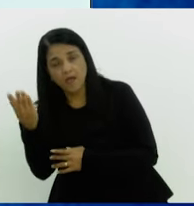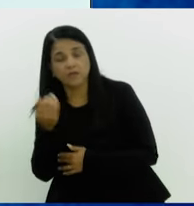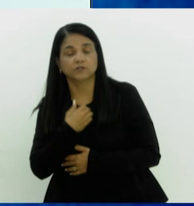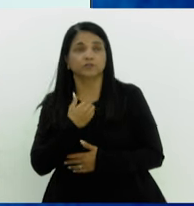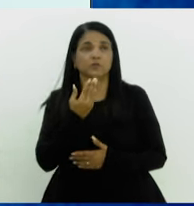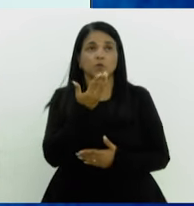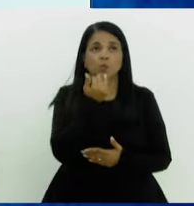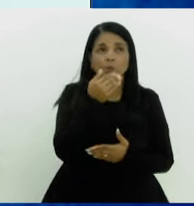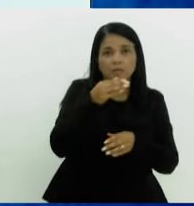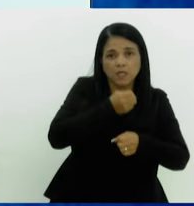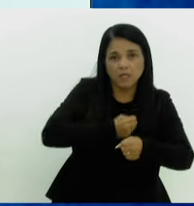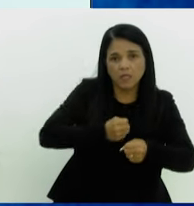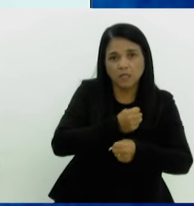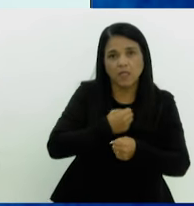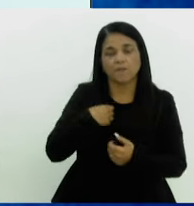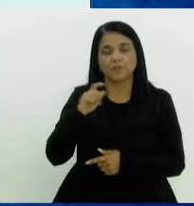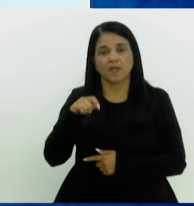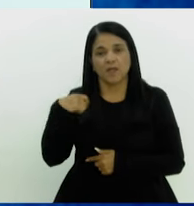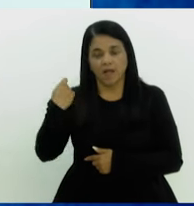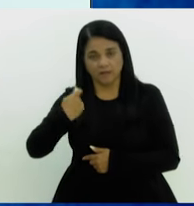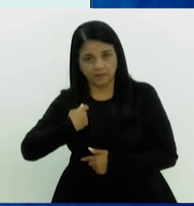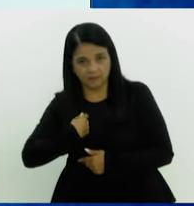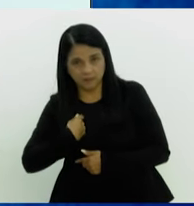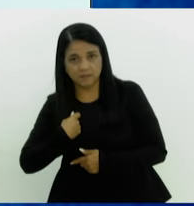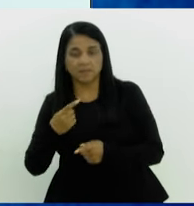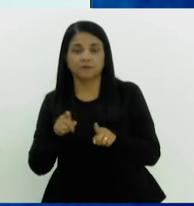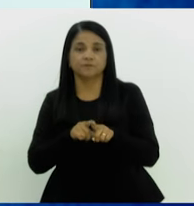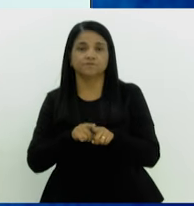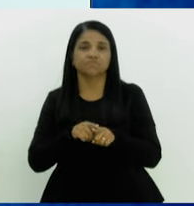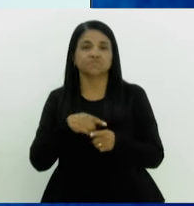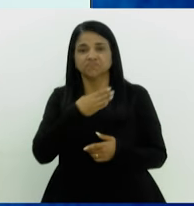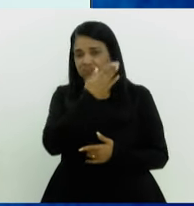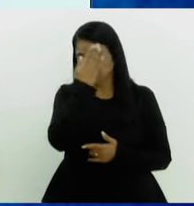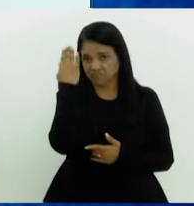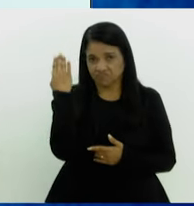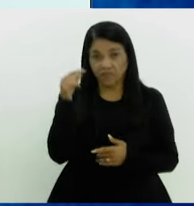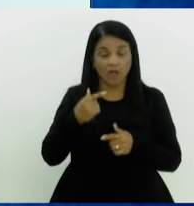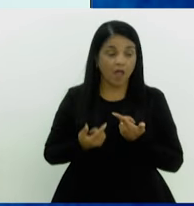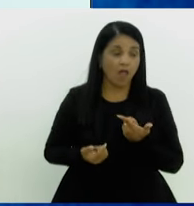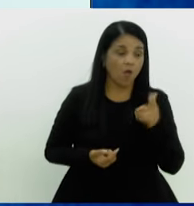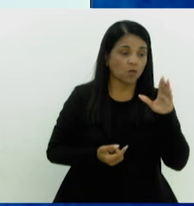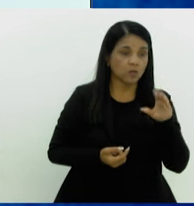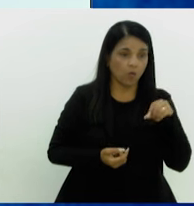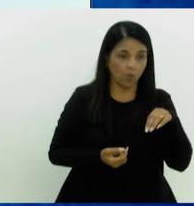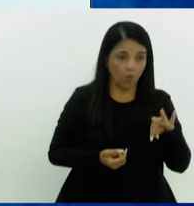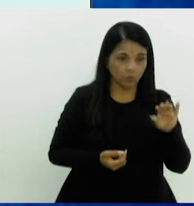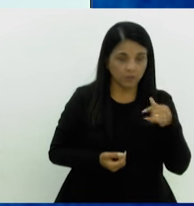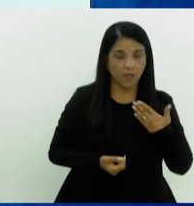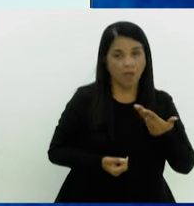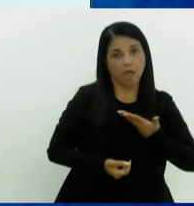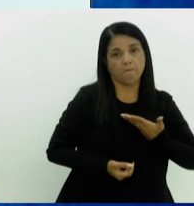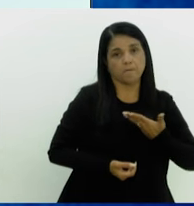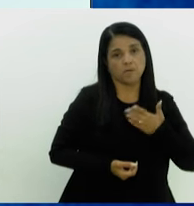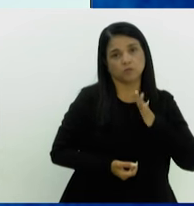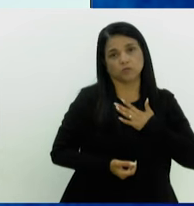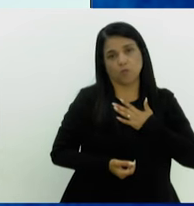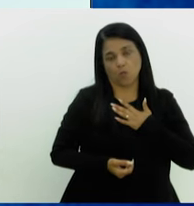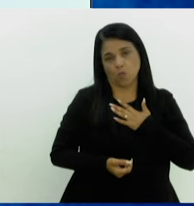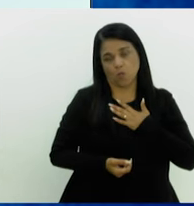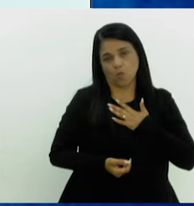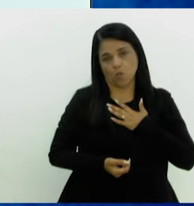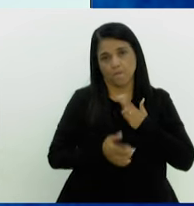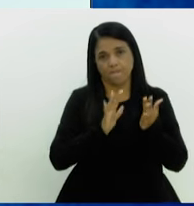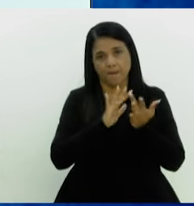artistas música entretenimento enquanto que eu deixei uma outra conta só para meus amigos e pessoas mais próximas de